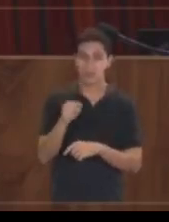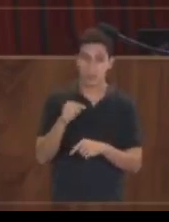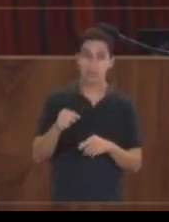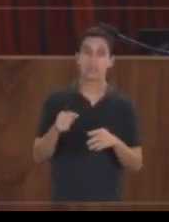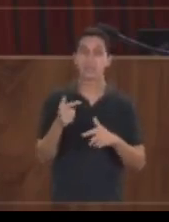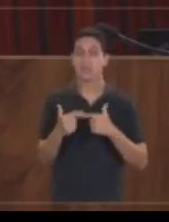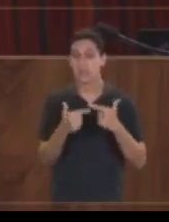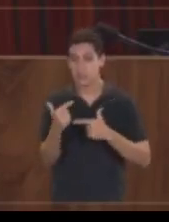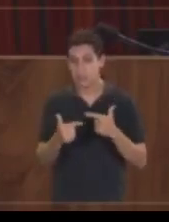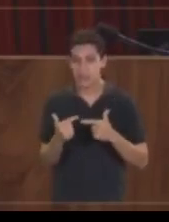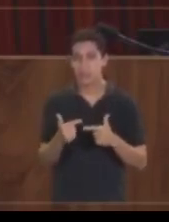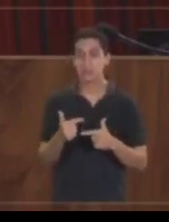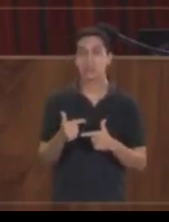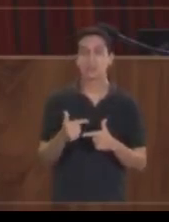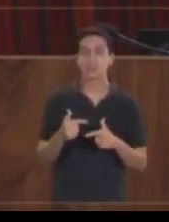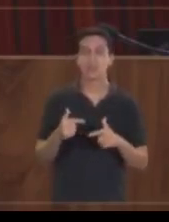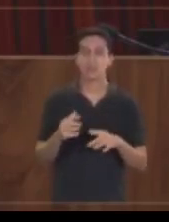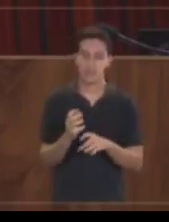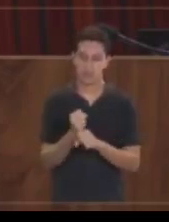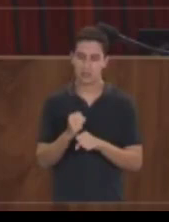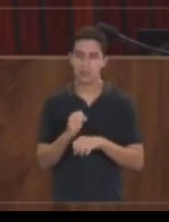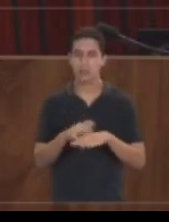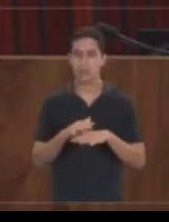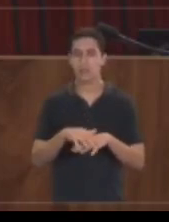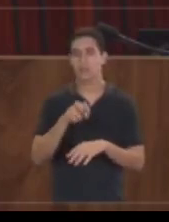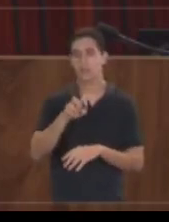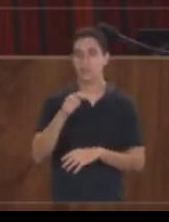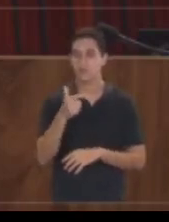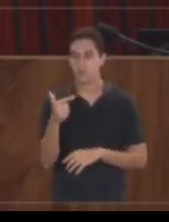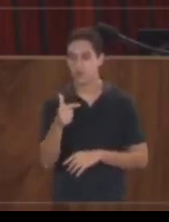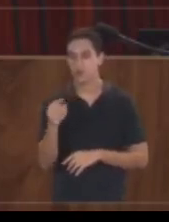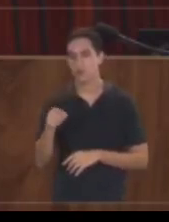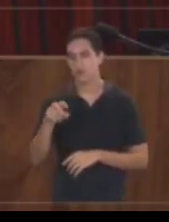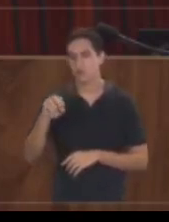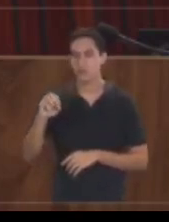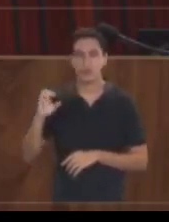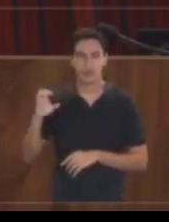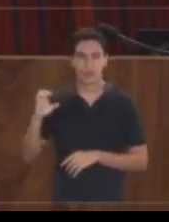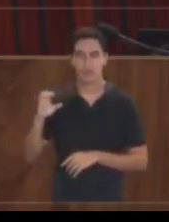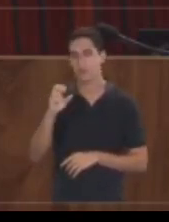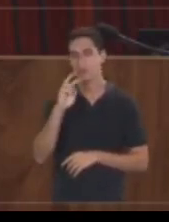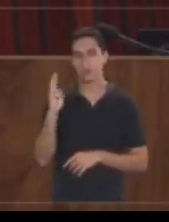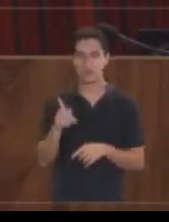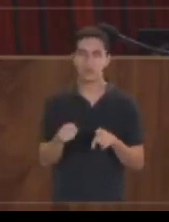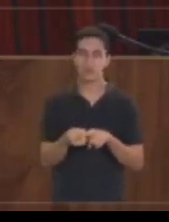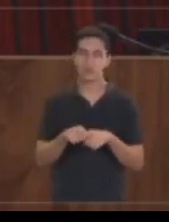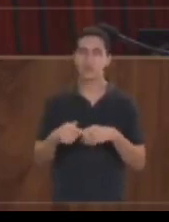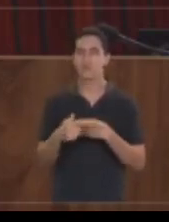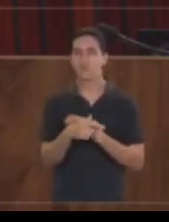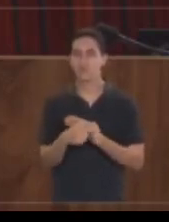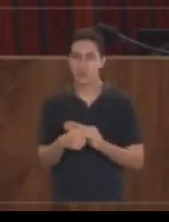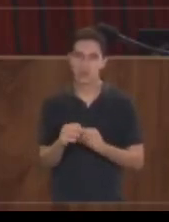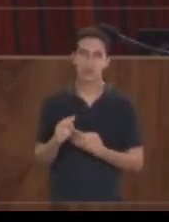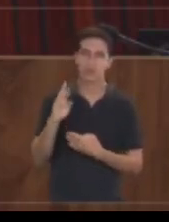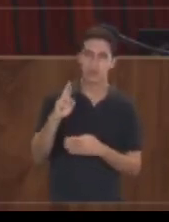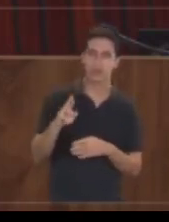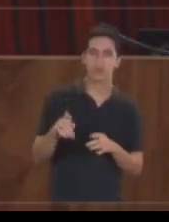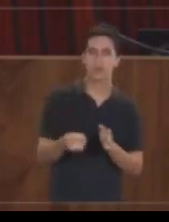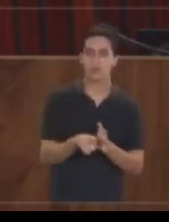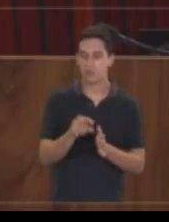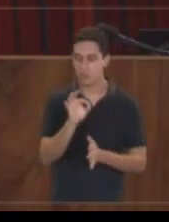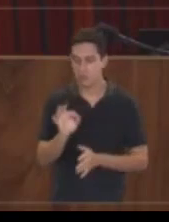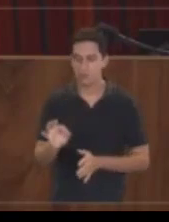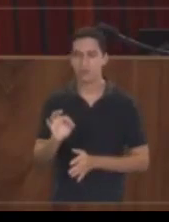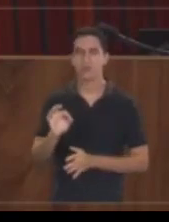contábeis, R$ 522,50, encargos financeiros, taxas bancárias e operação